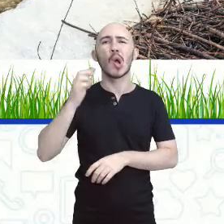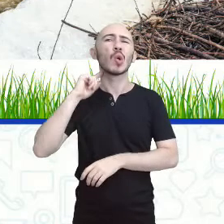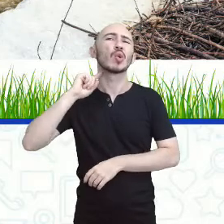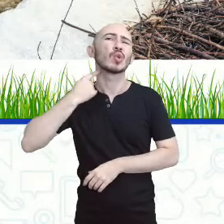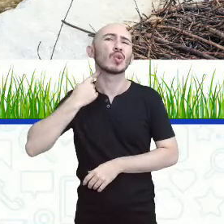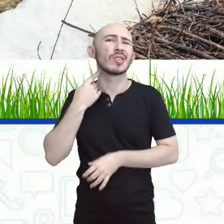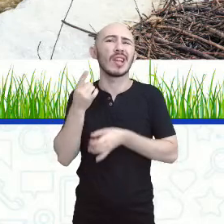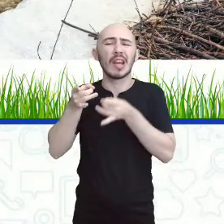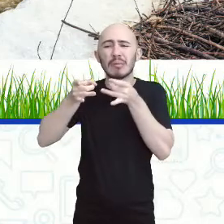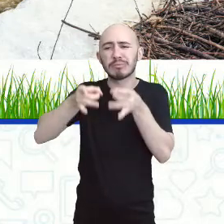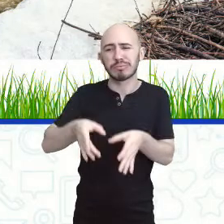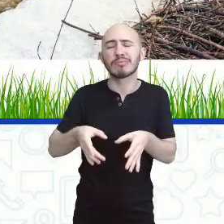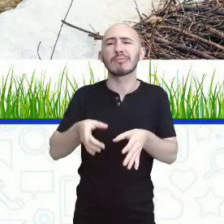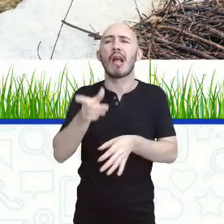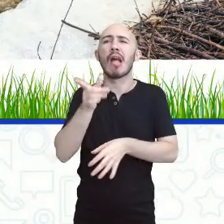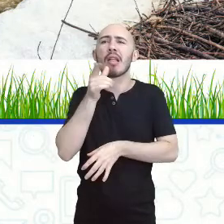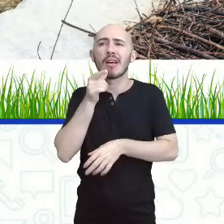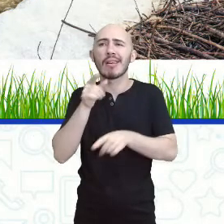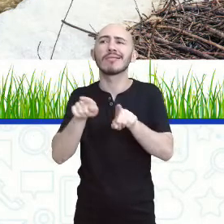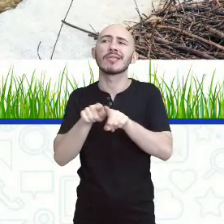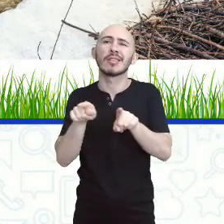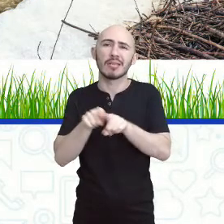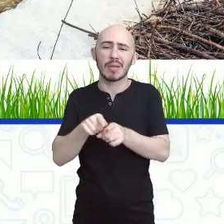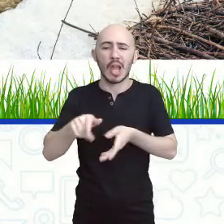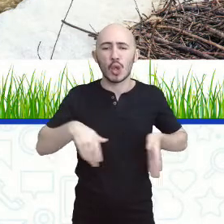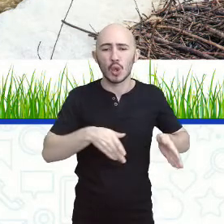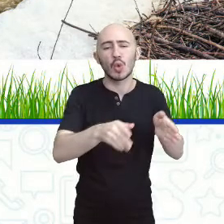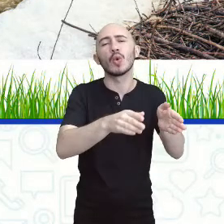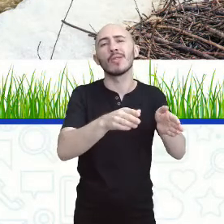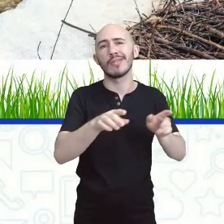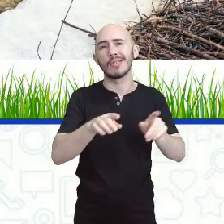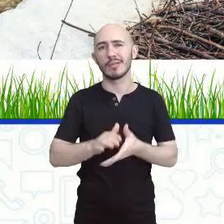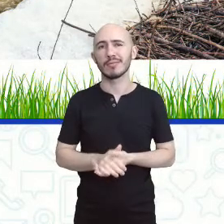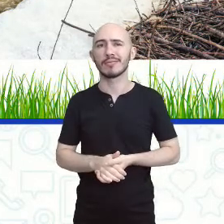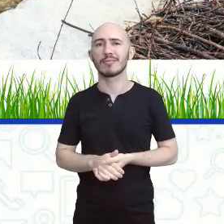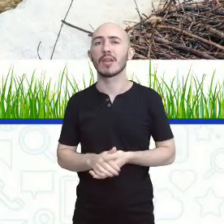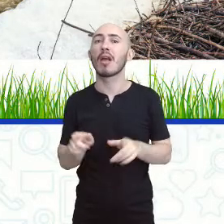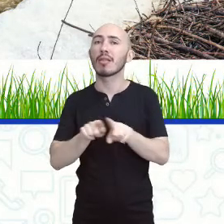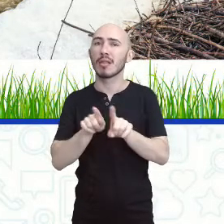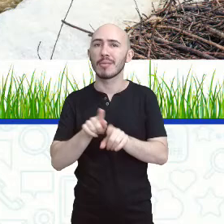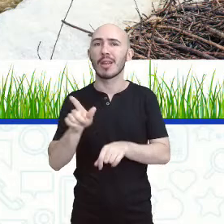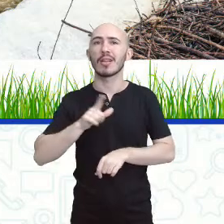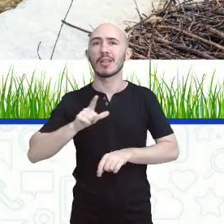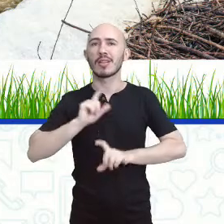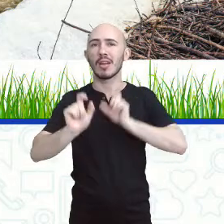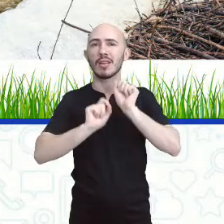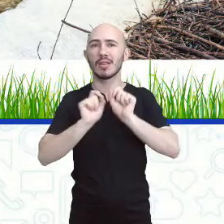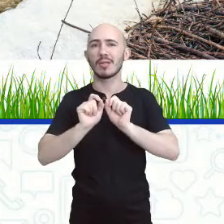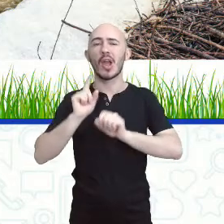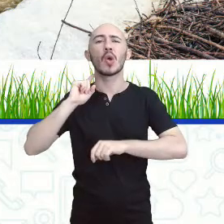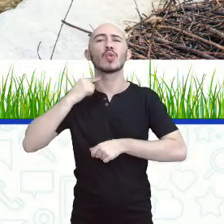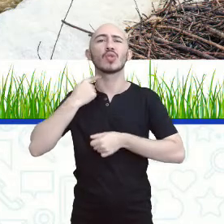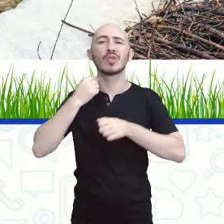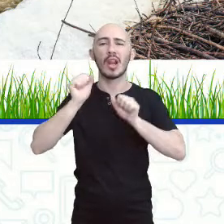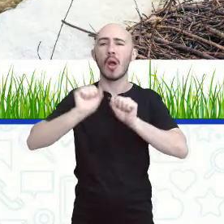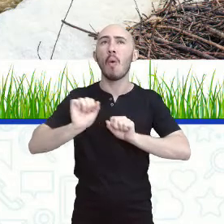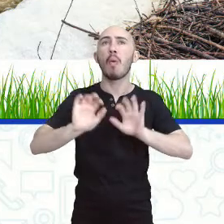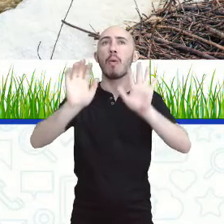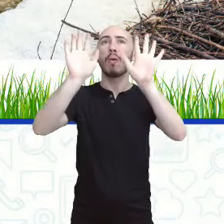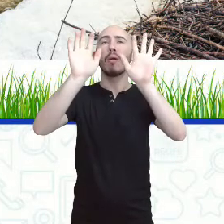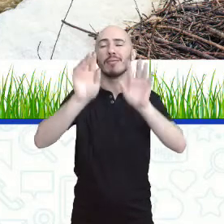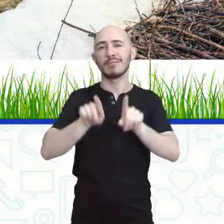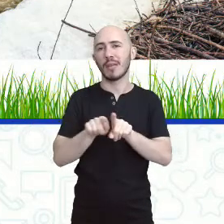né? Indo diretamente para o rio. Temos ali poluição atmosférica de